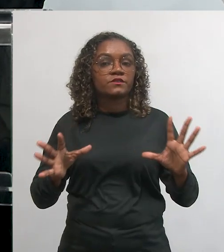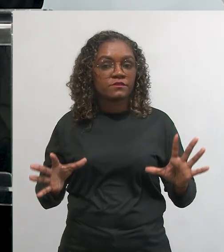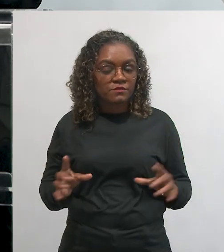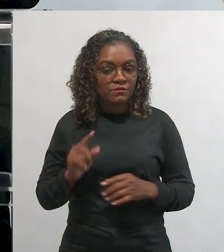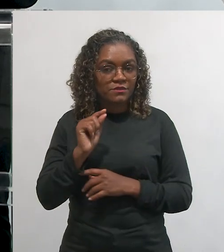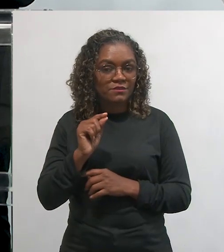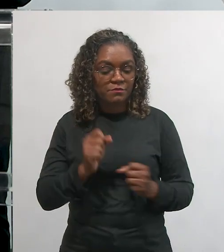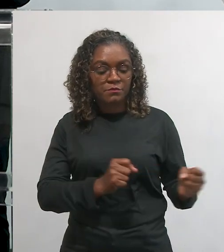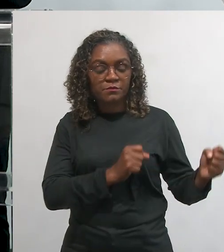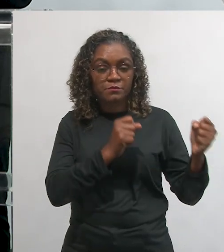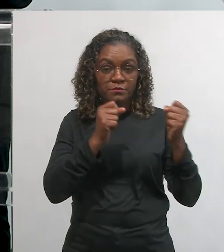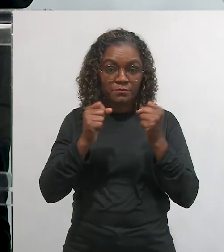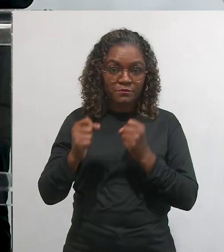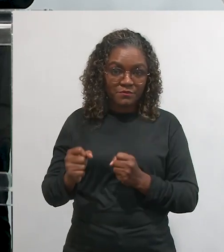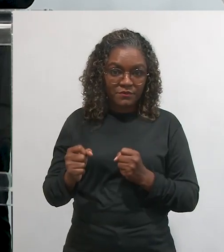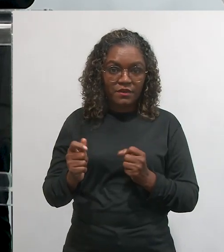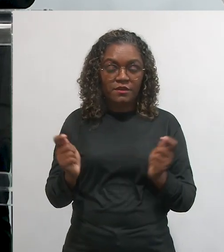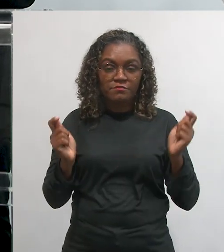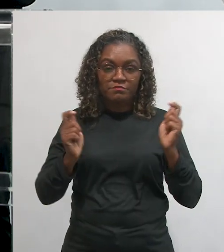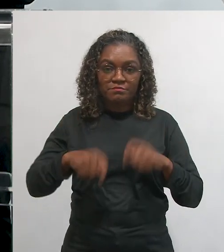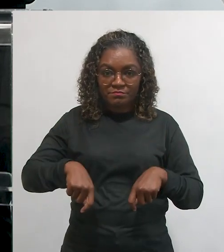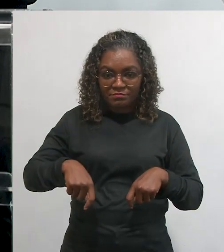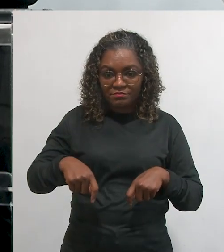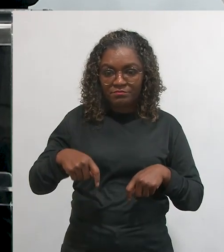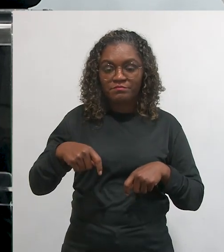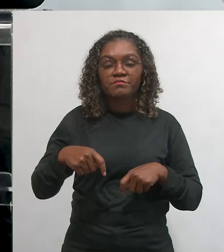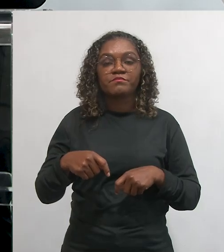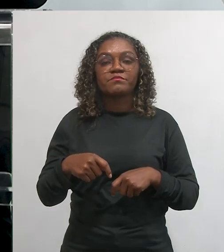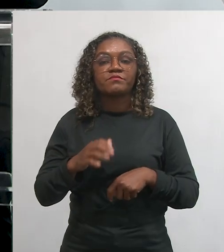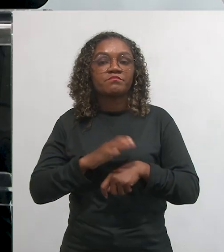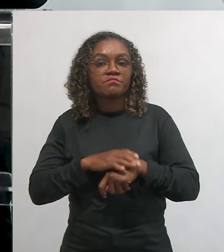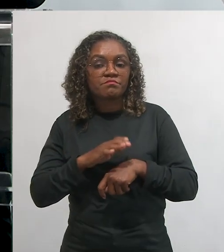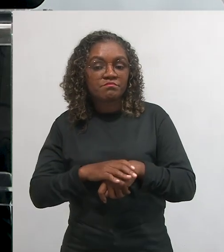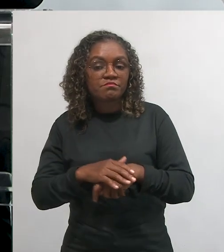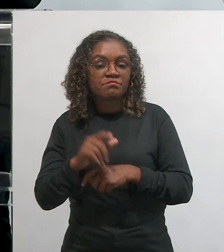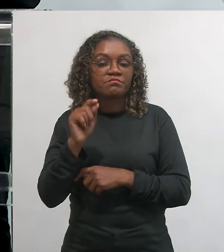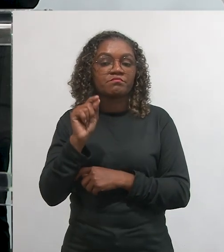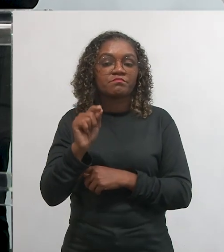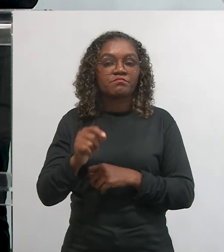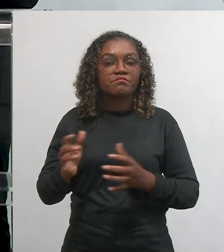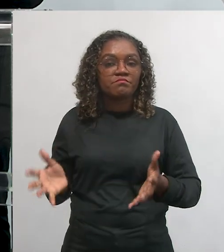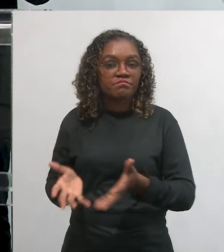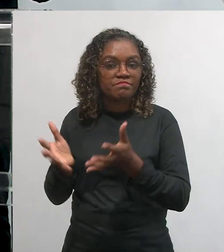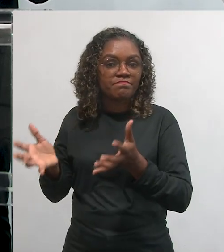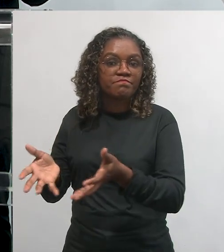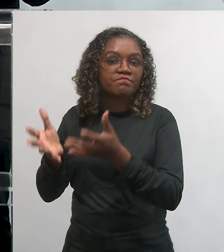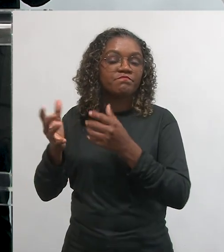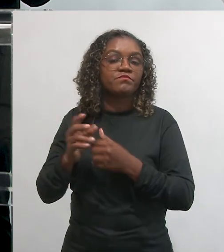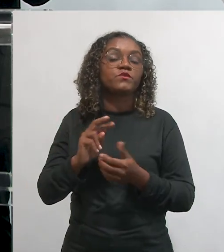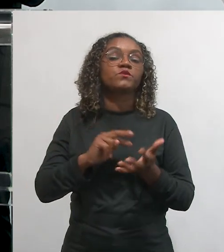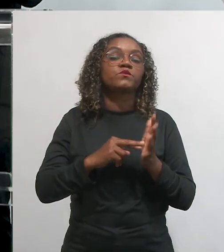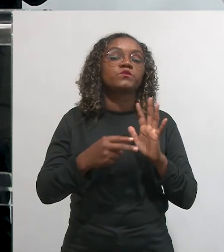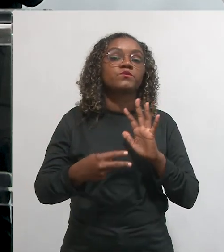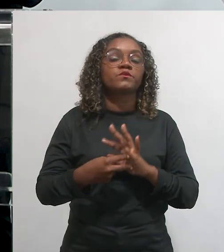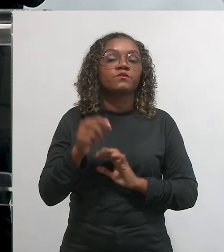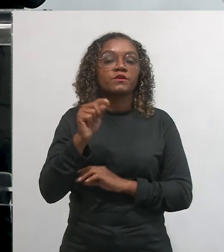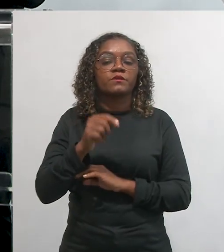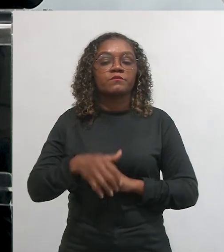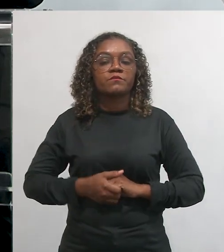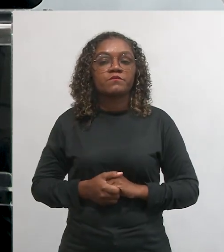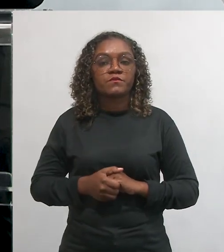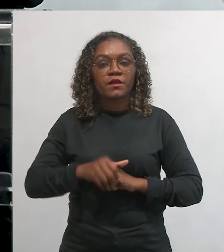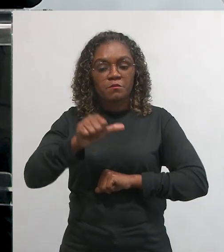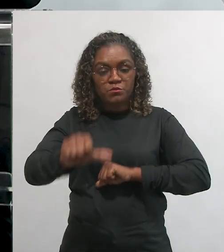cede ao Estado as suas competências de agir exitosamente em última instância, está dizendo o